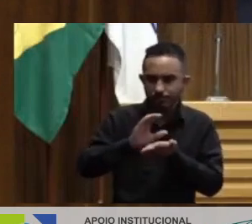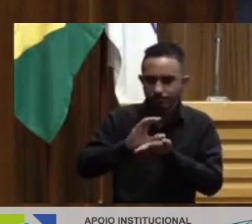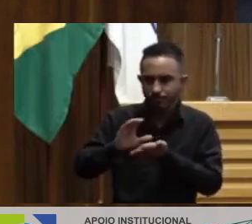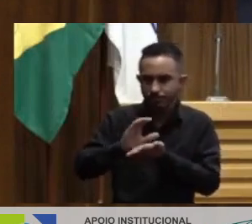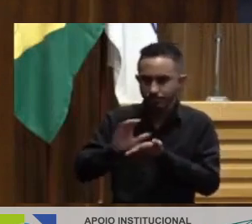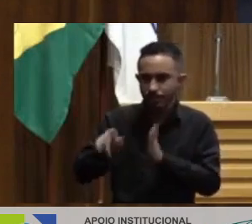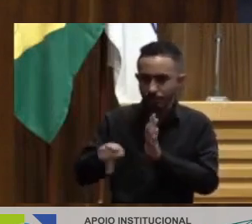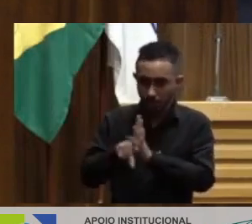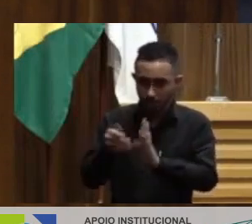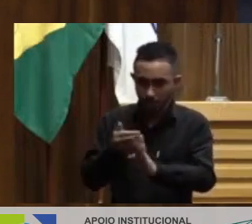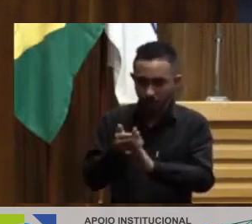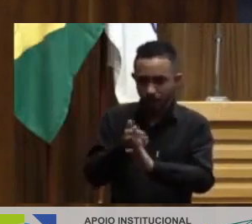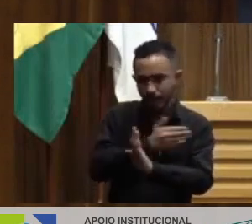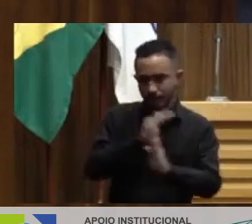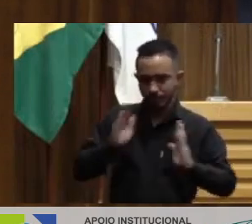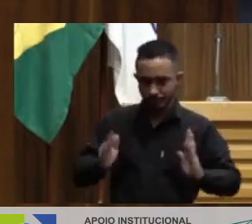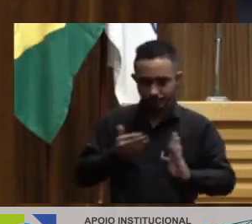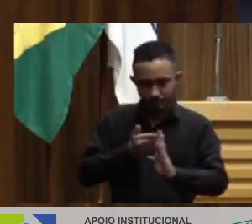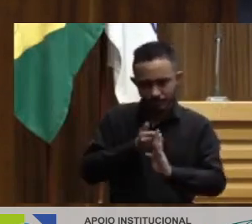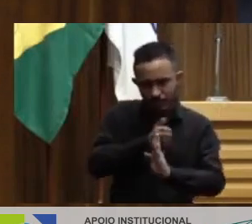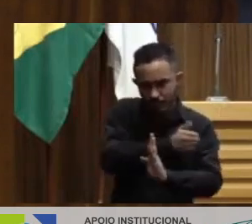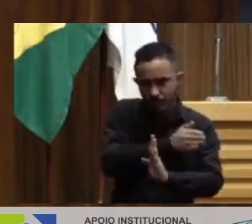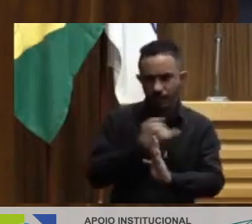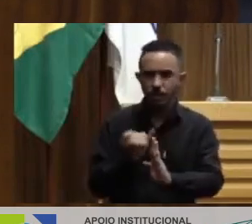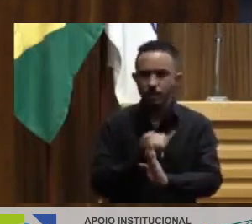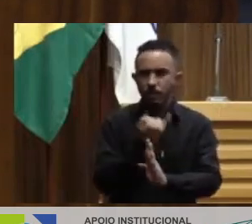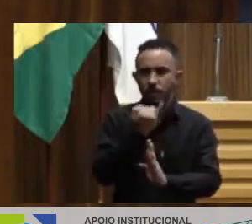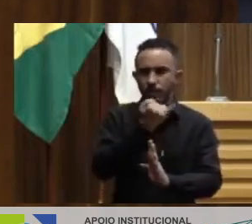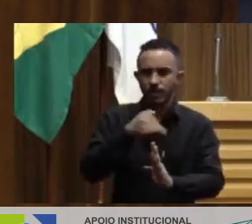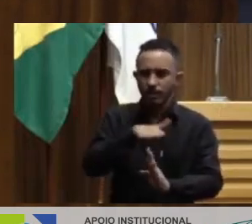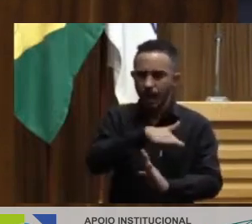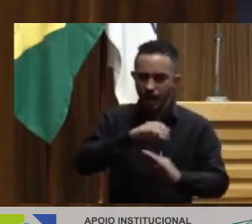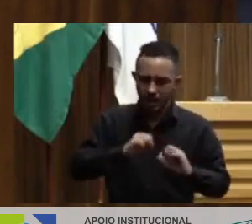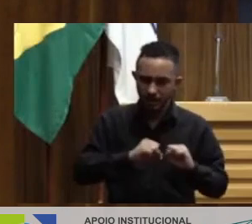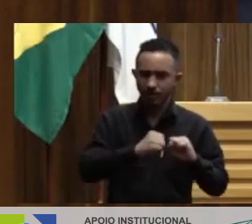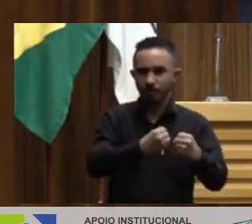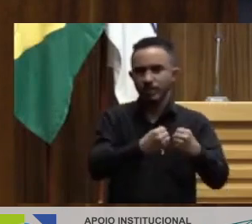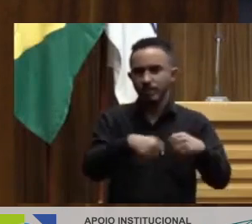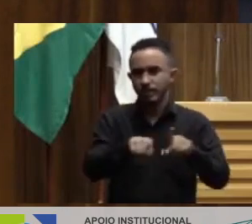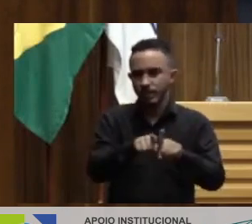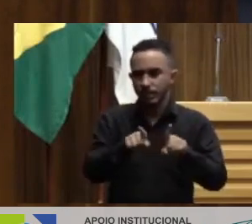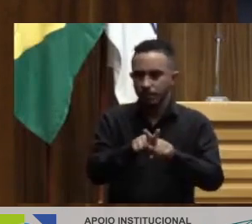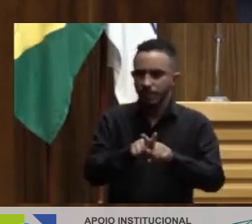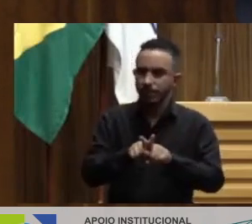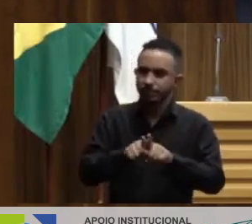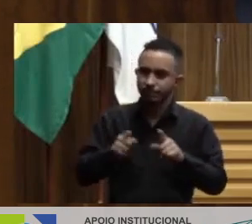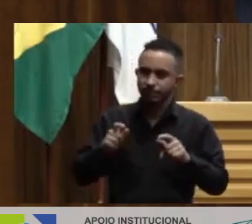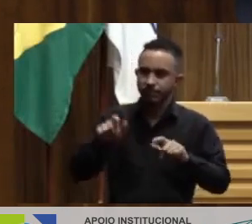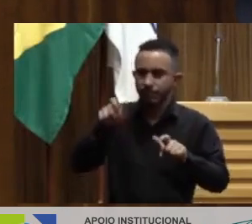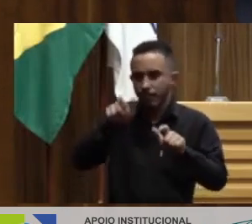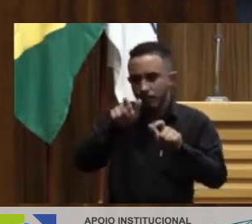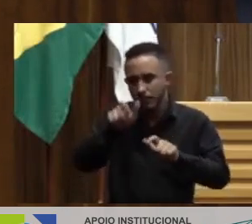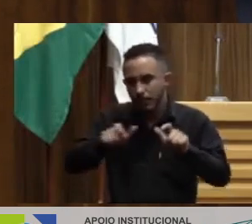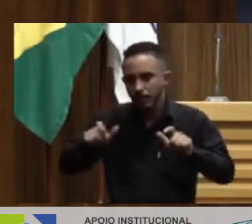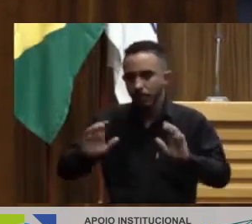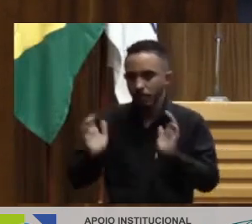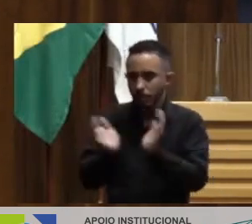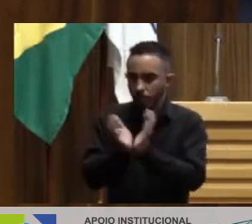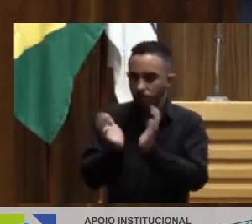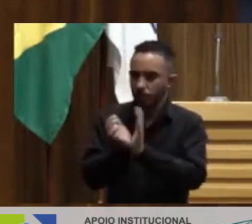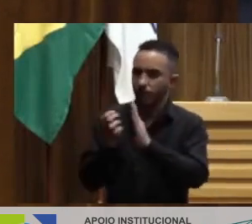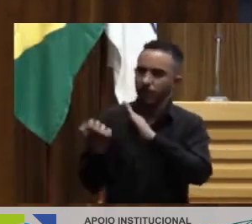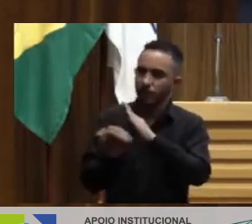do pré-embarque, importante para a indústria de defesa e também para muitas pequenas